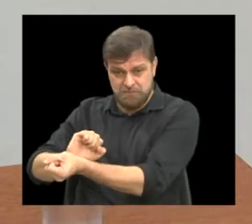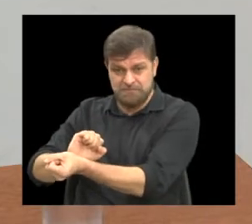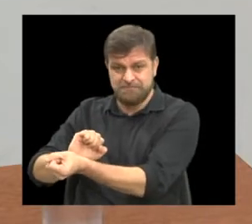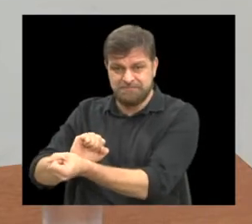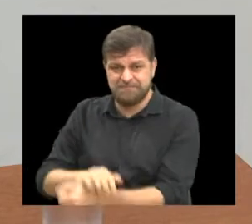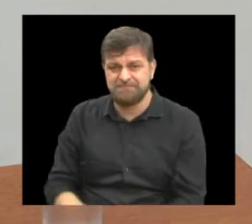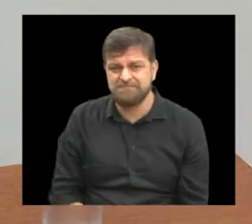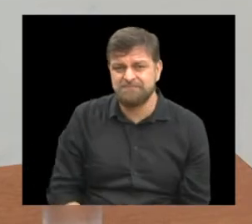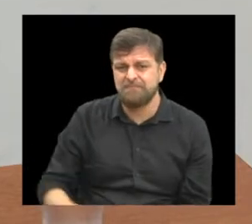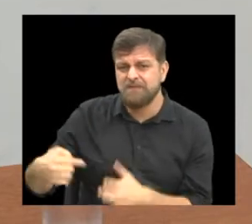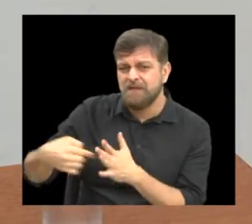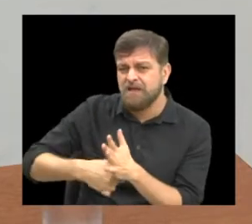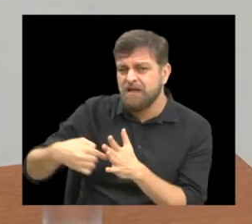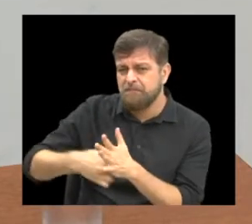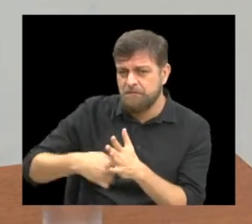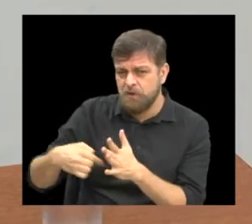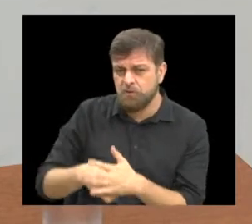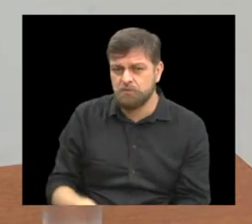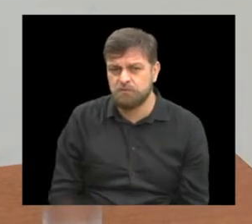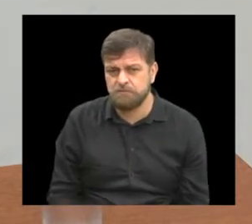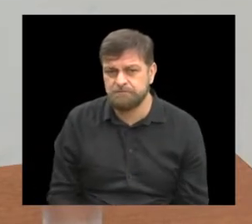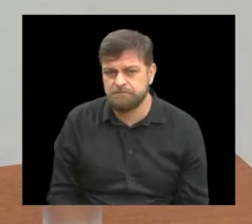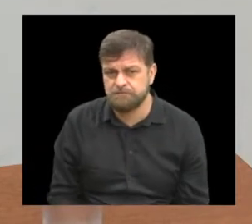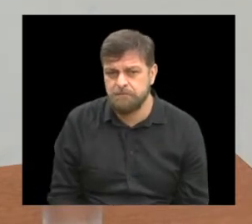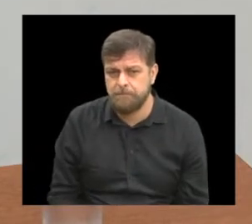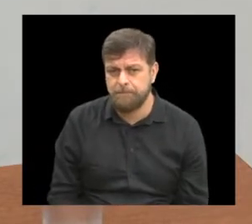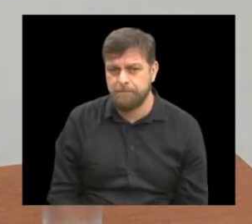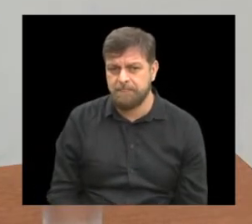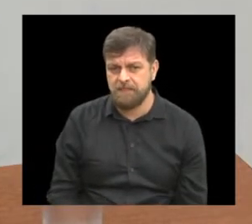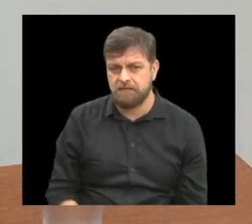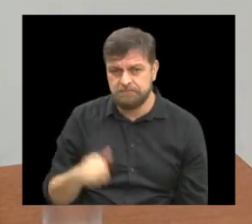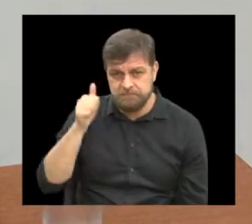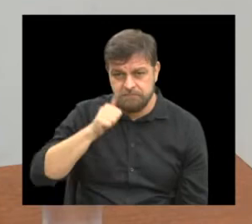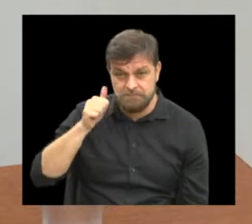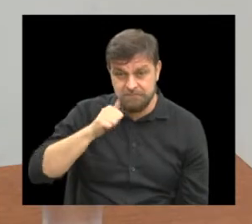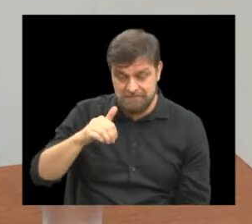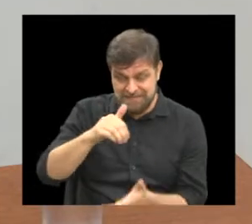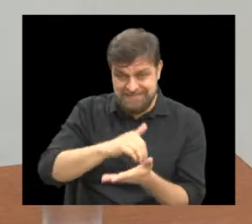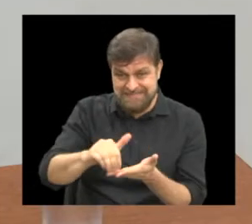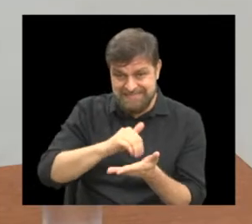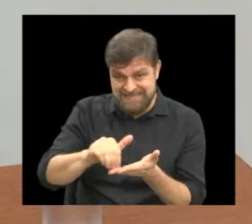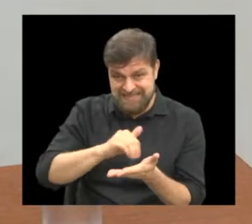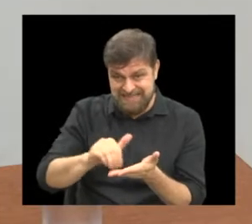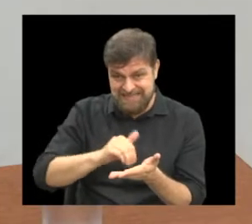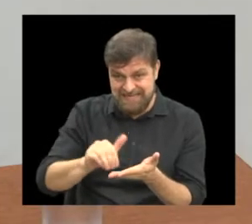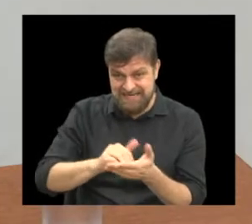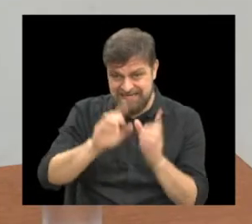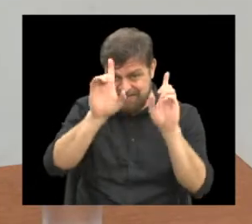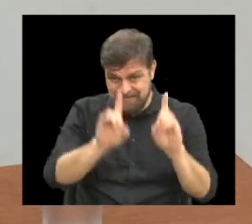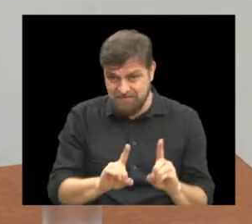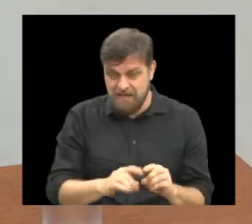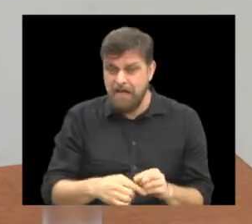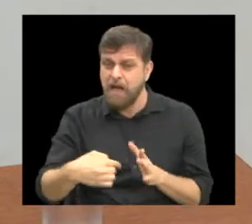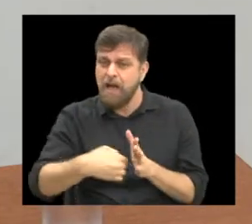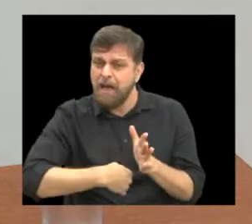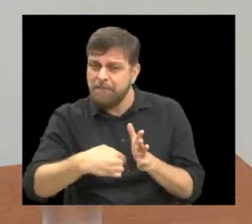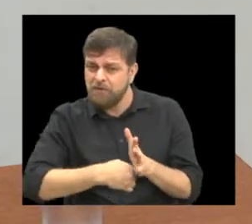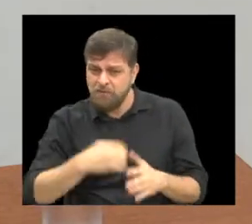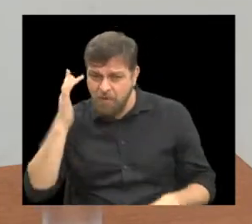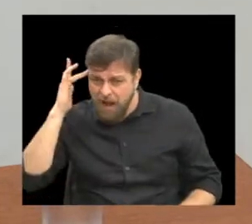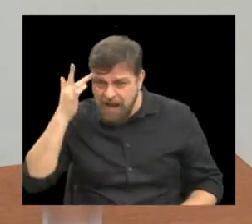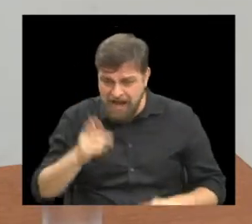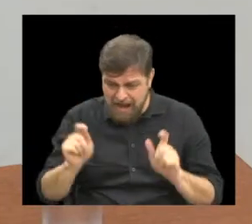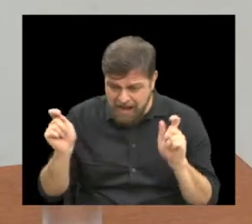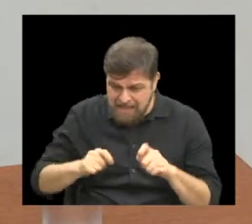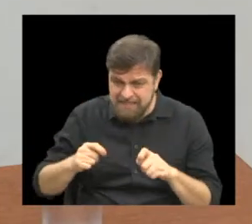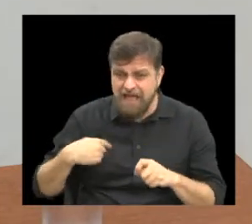E ela me fez essa pergunta. Foi a Michele, da secretaria, que me procurou. Ela falou assim, Ana Maria, você acha que tem